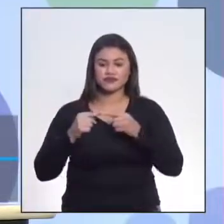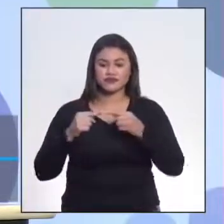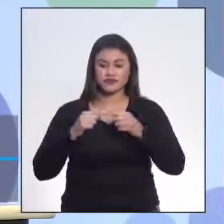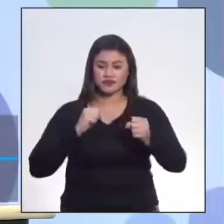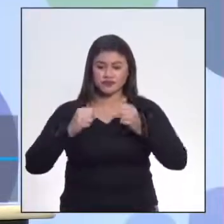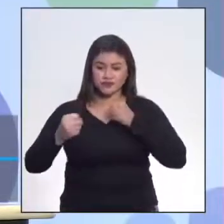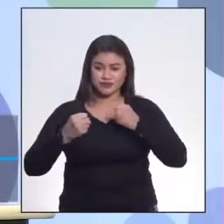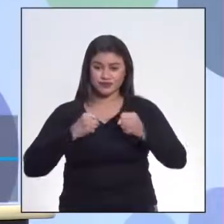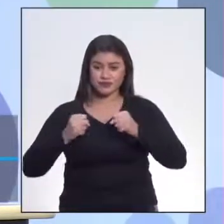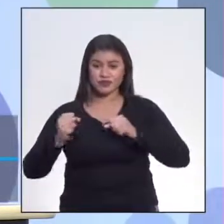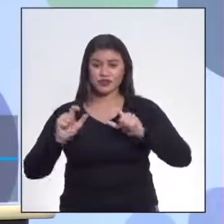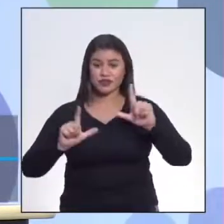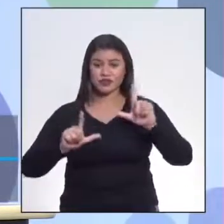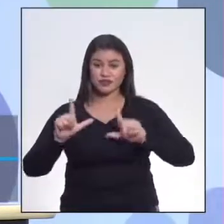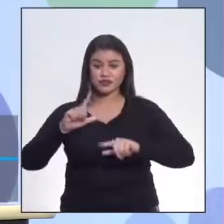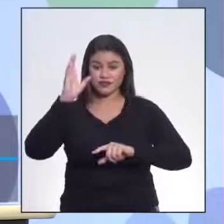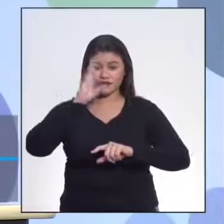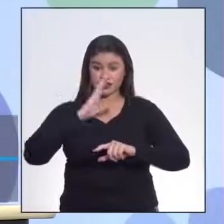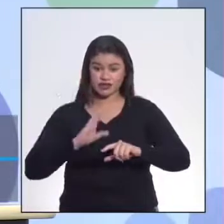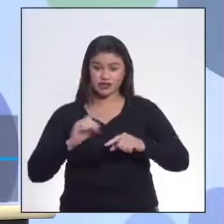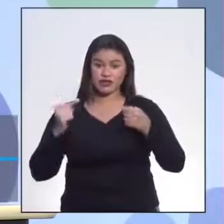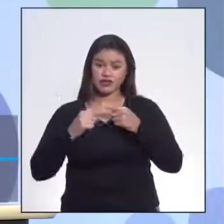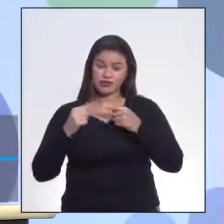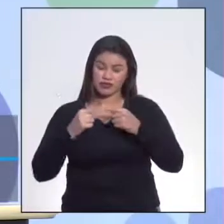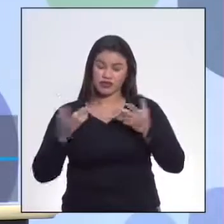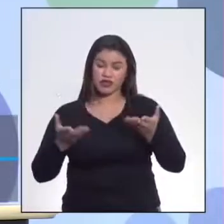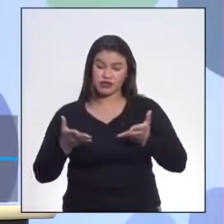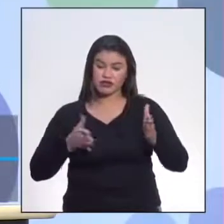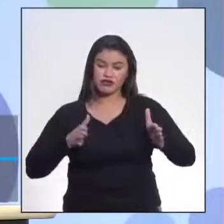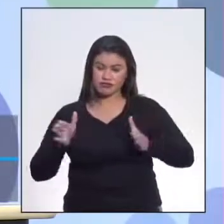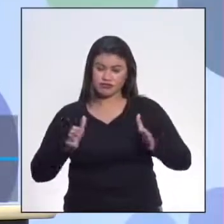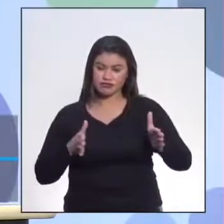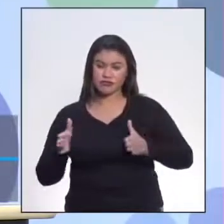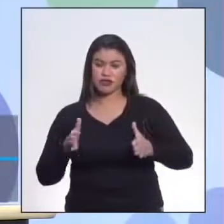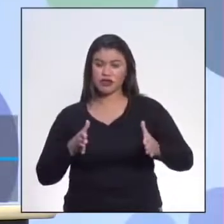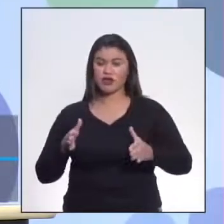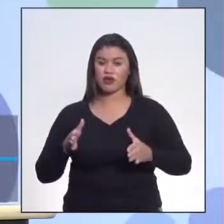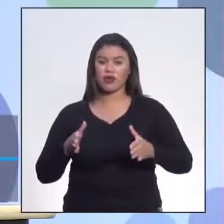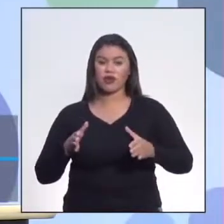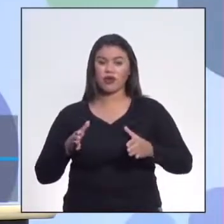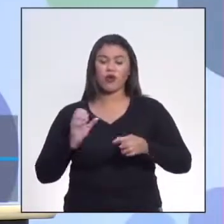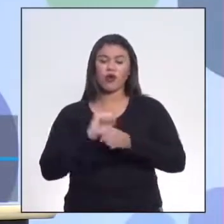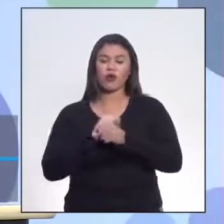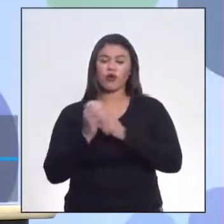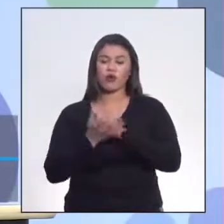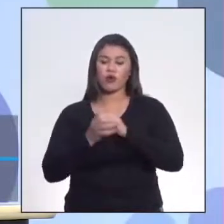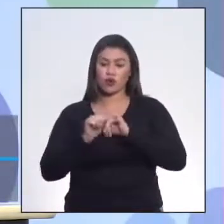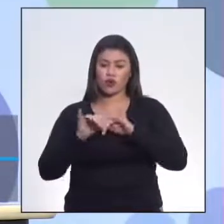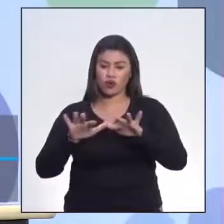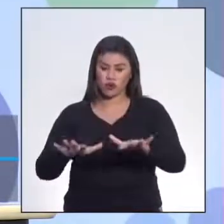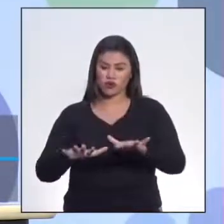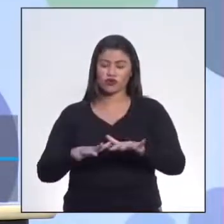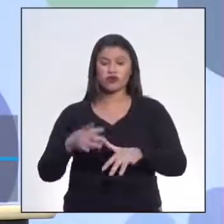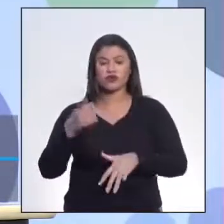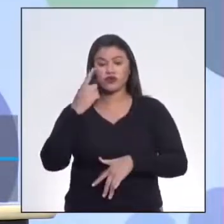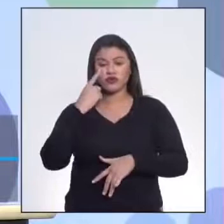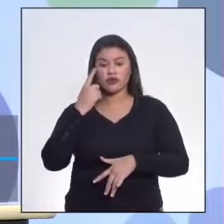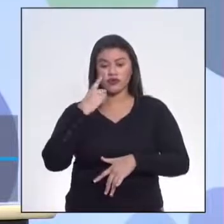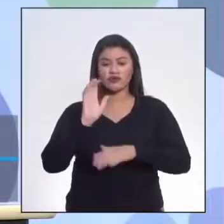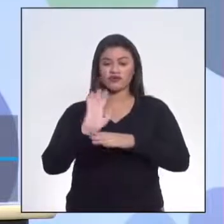Brasil, tem a ver com esse momento que a gente está vivenciando agora, relacionado ao novo coronavírus. Então,